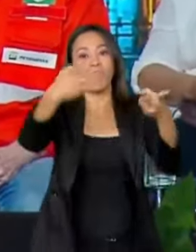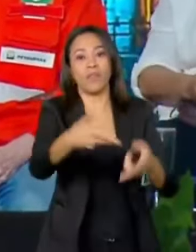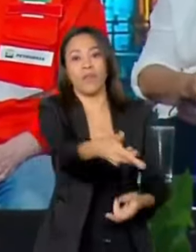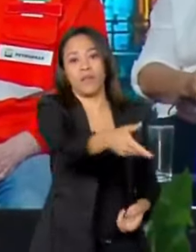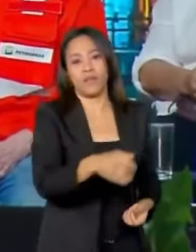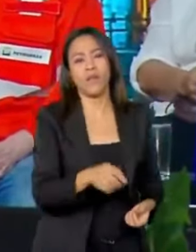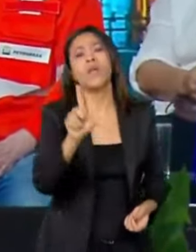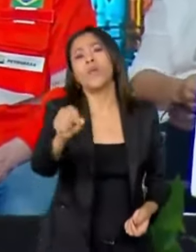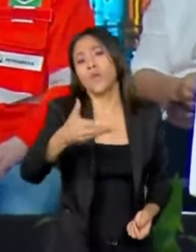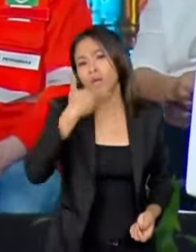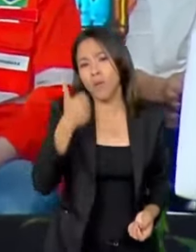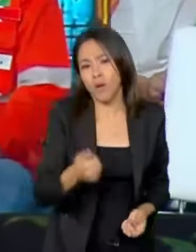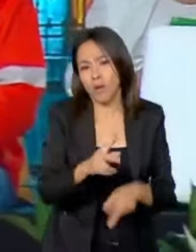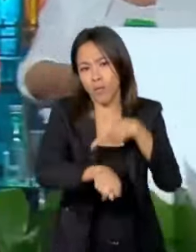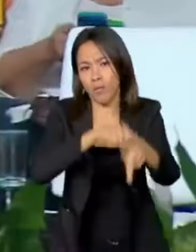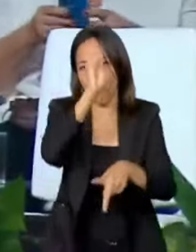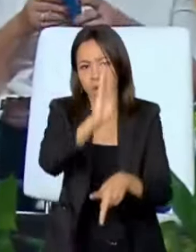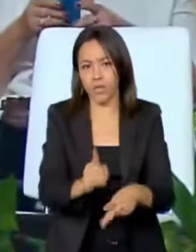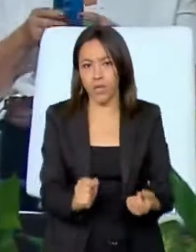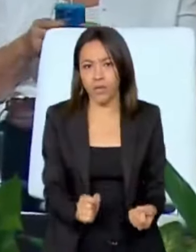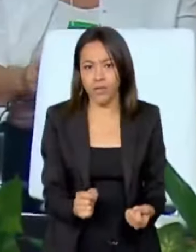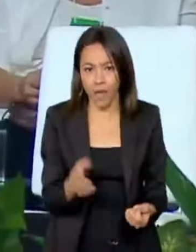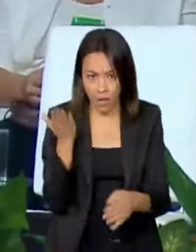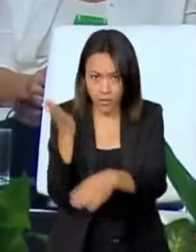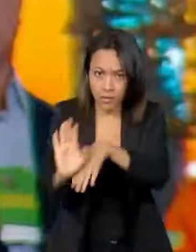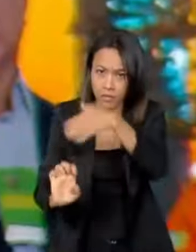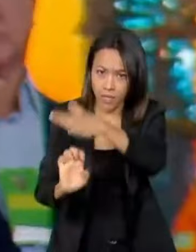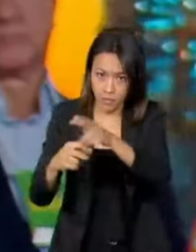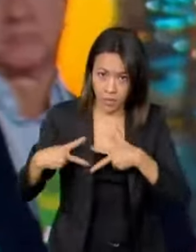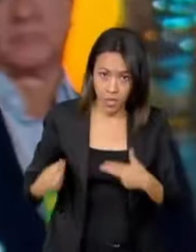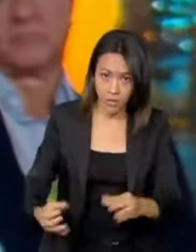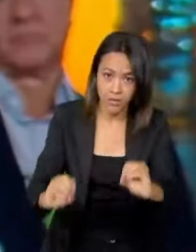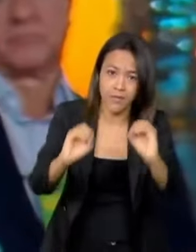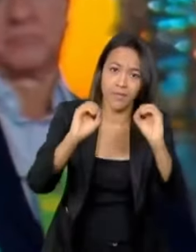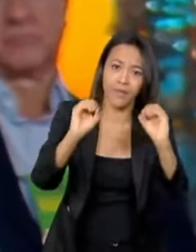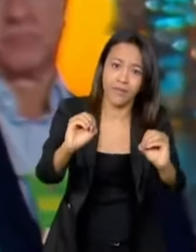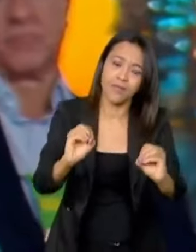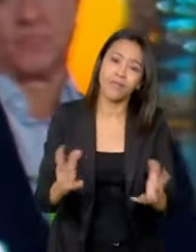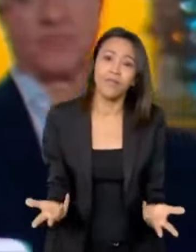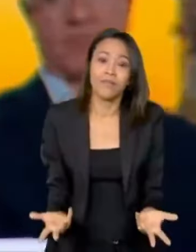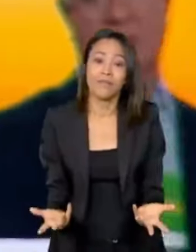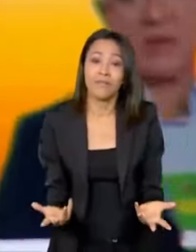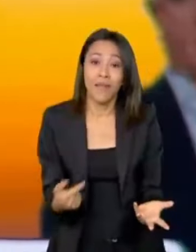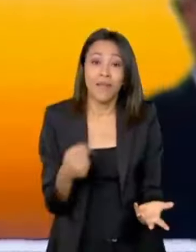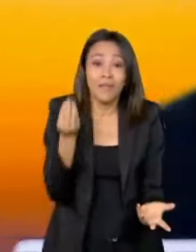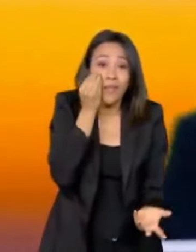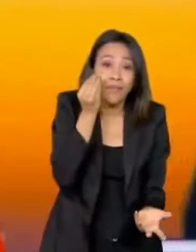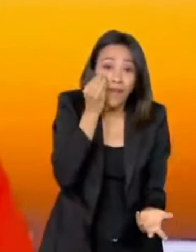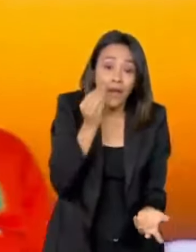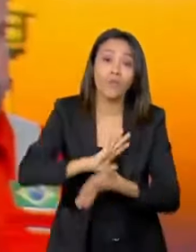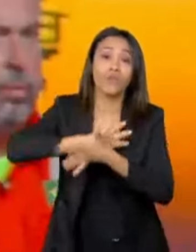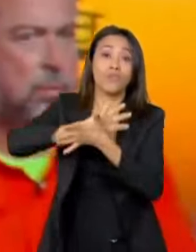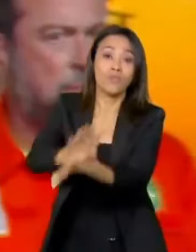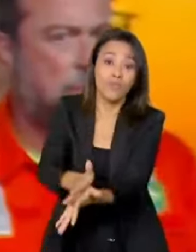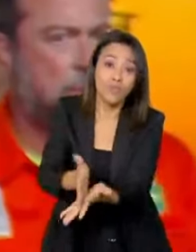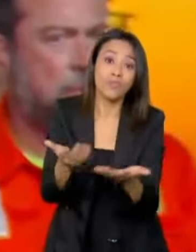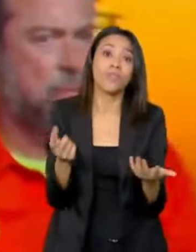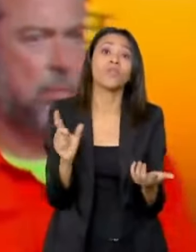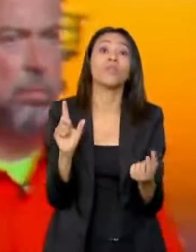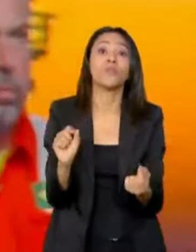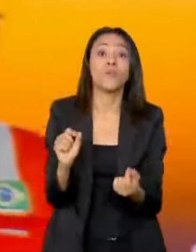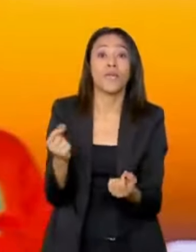que é que salvou a Petrobras? Nada. Nada. Eles tentaram acabar com a construção